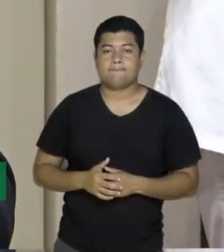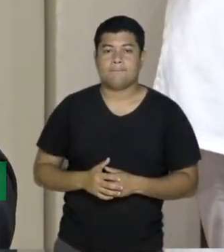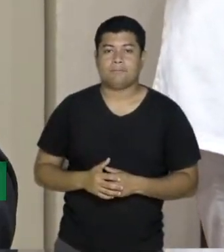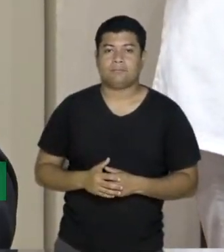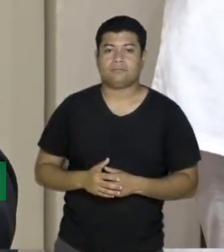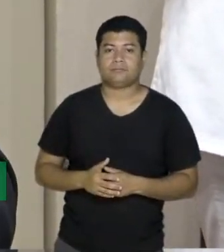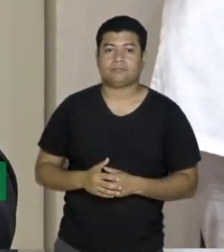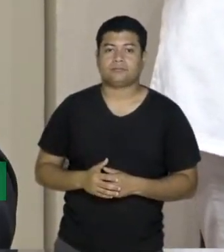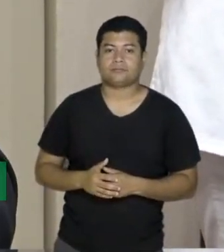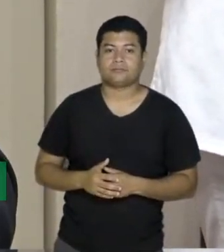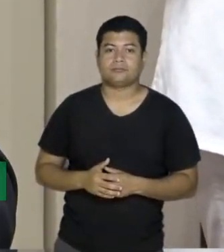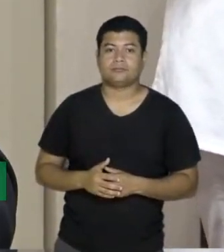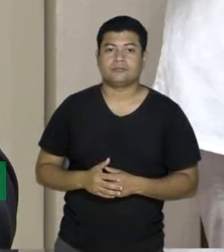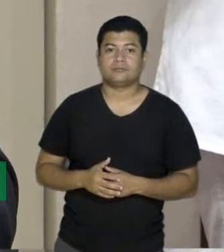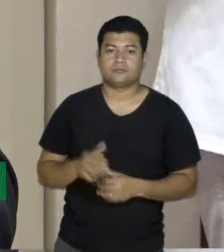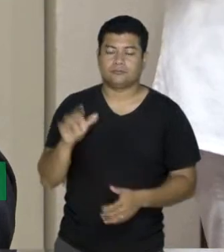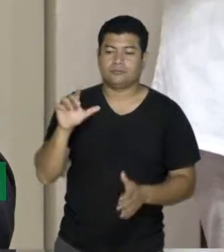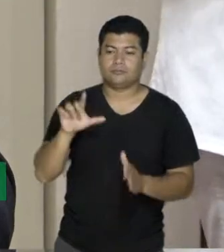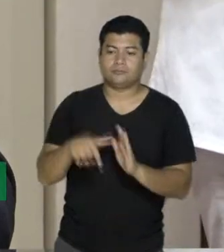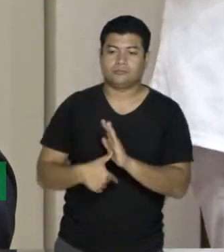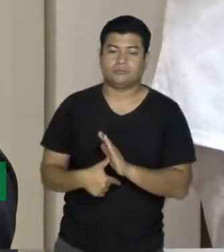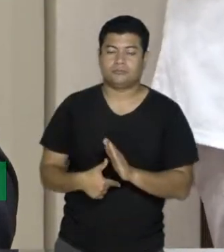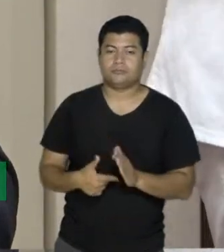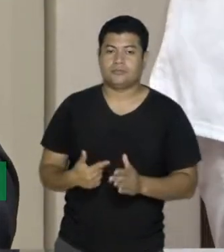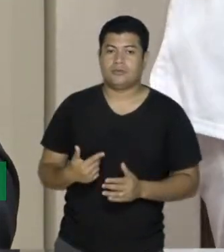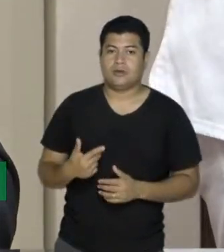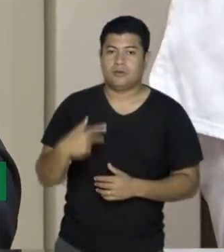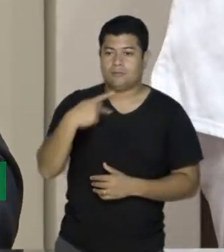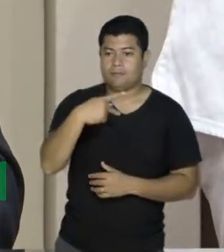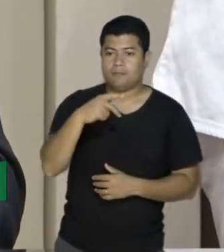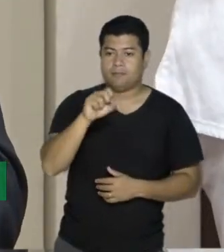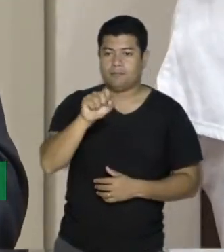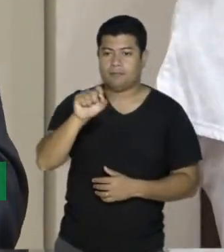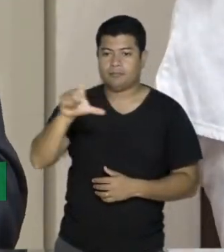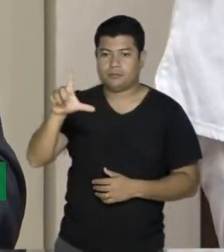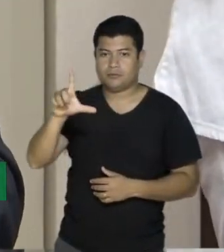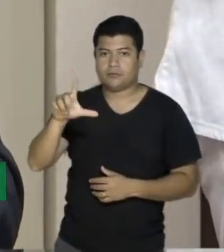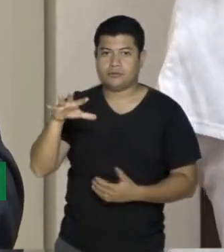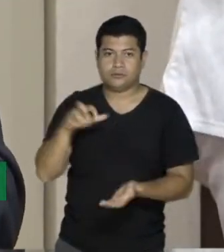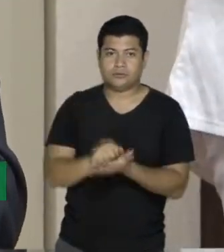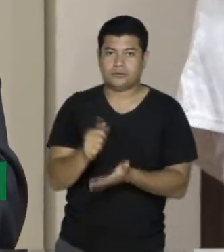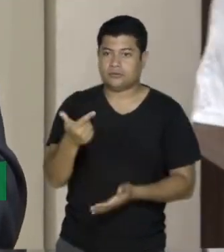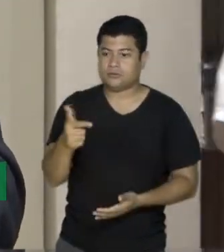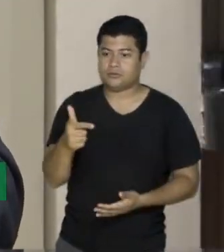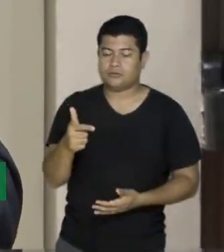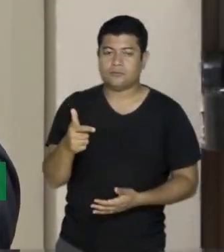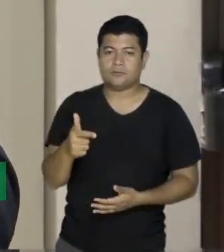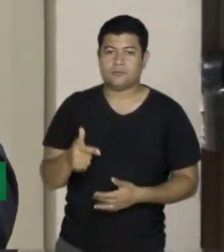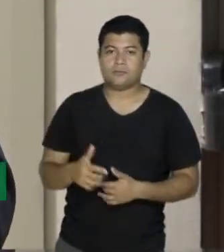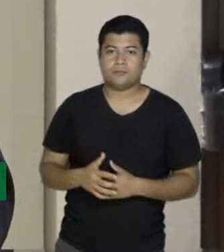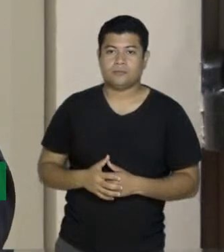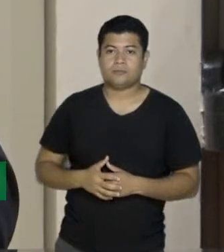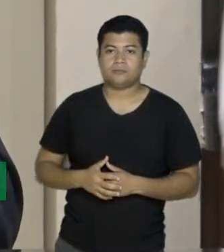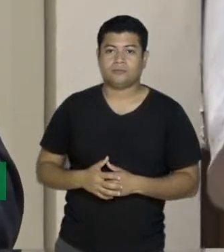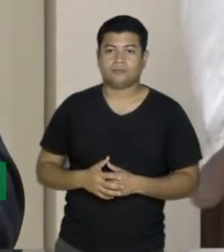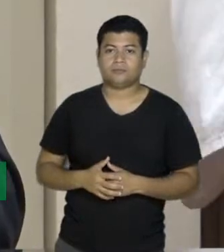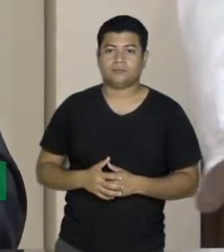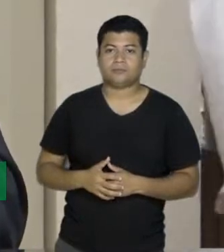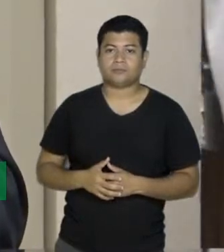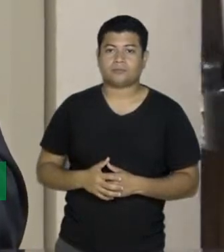na sequência o pessoal da mesma forma não temos oradores inscritos